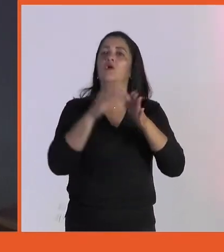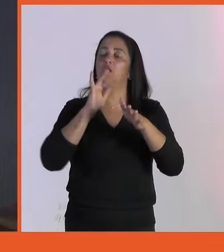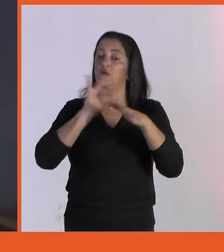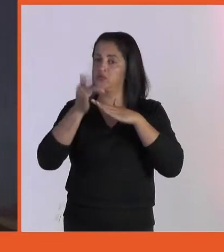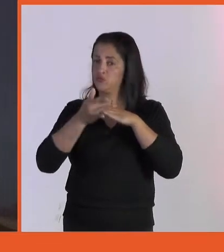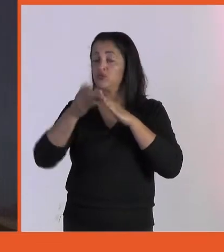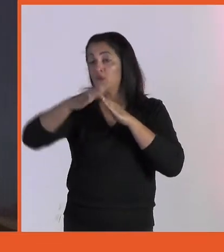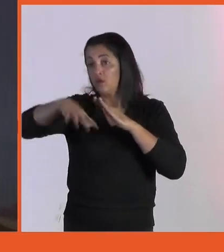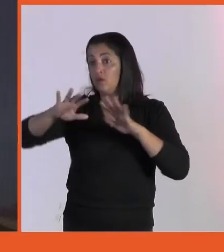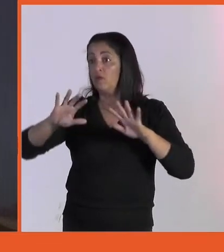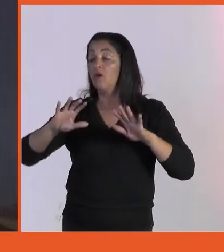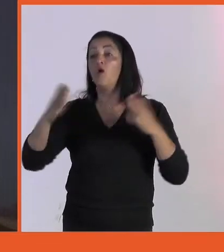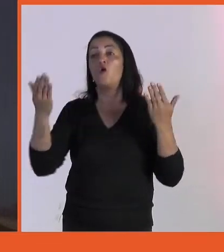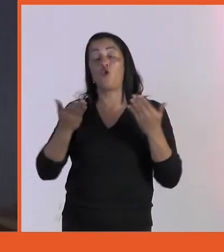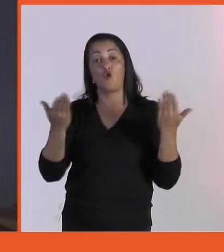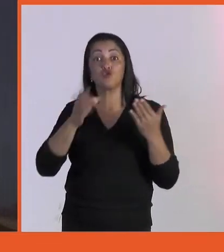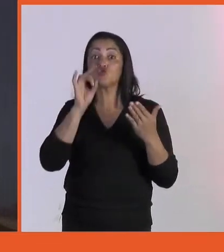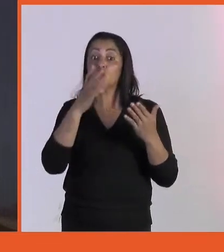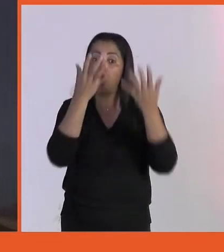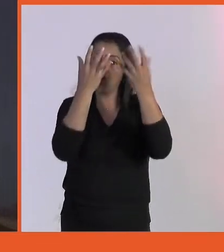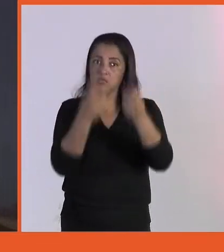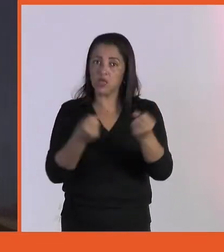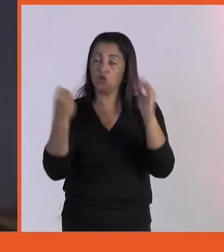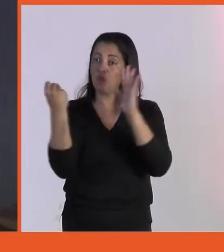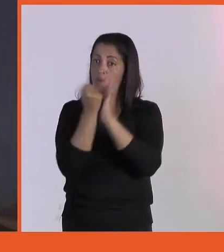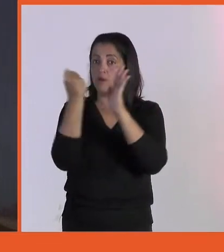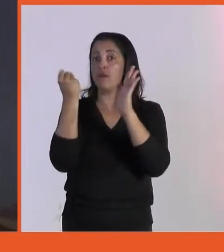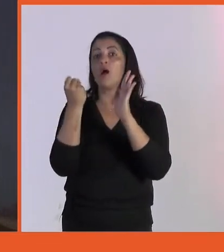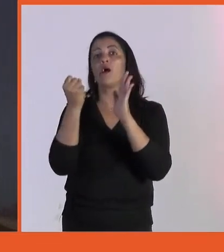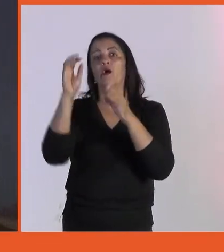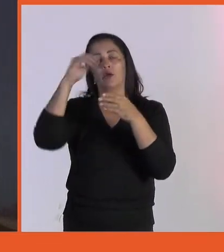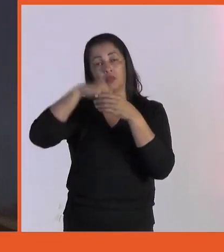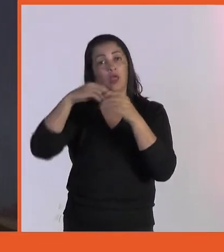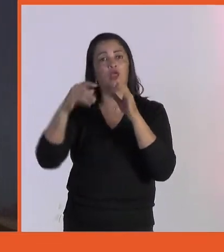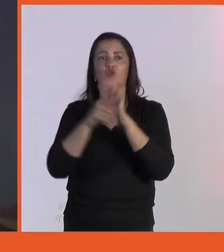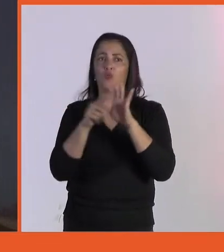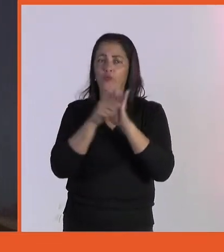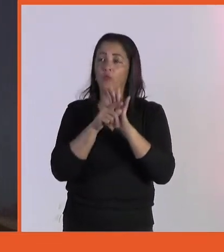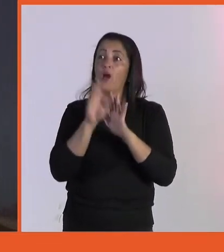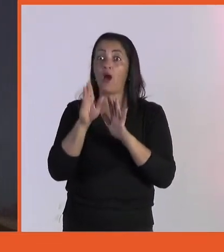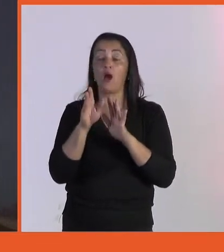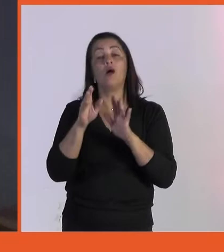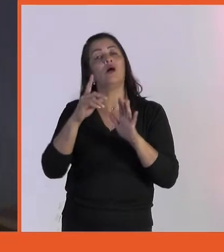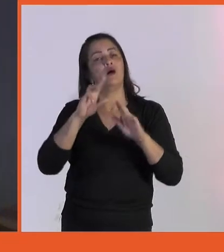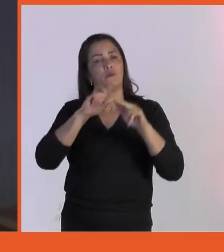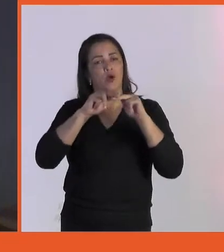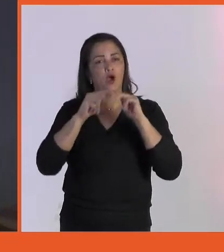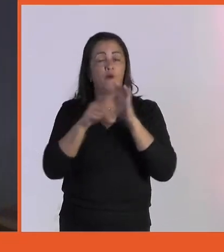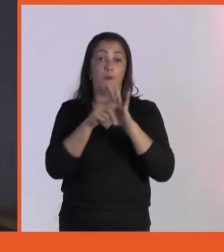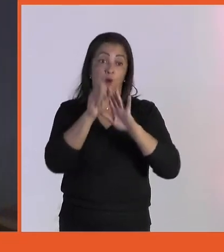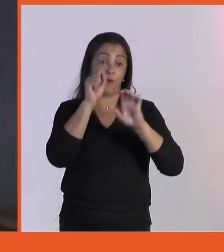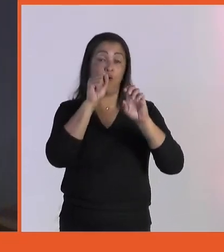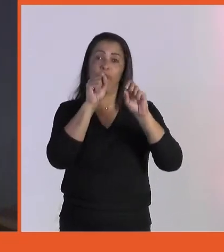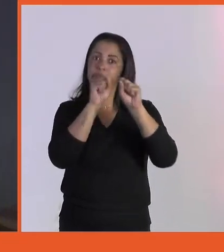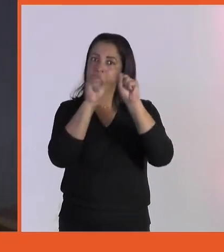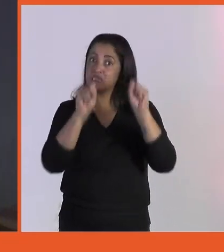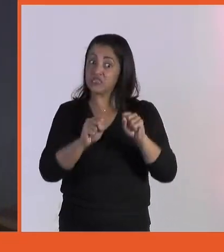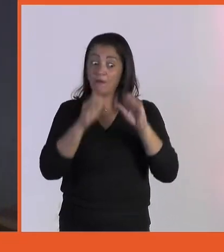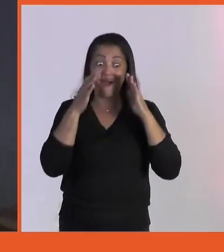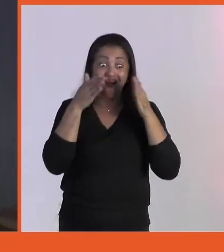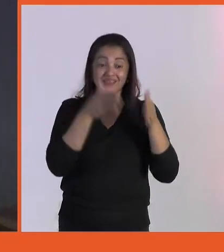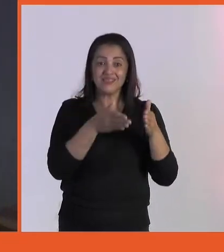só aceito uma marca dentro do que eu chamo de Luidiverso, porque é um ecossistema de conteúdos e